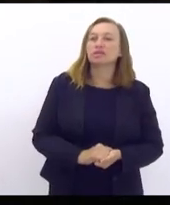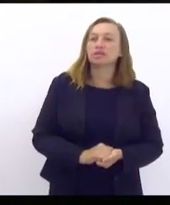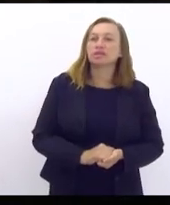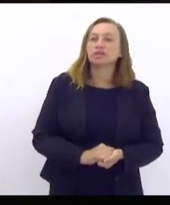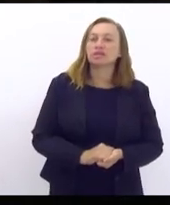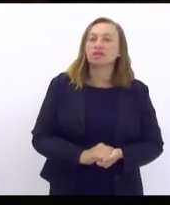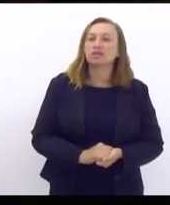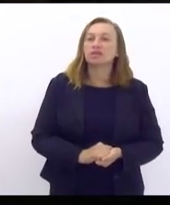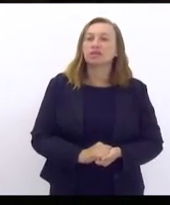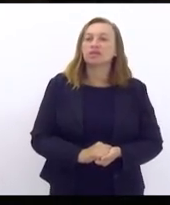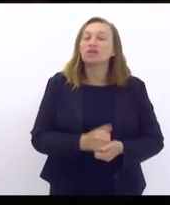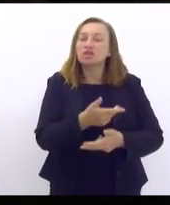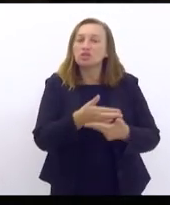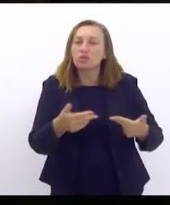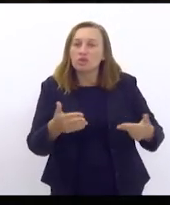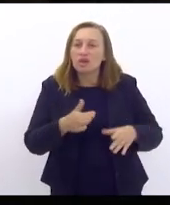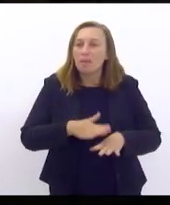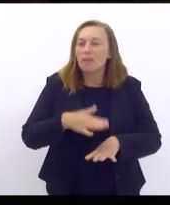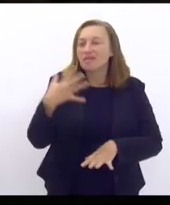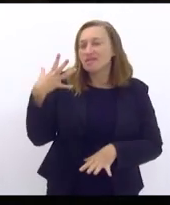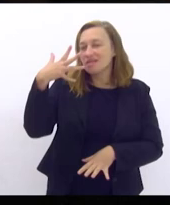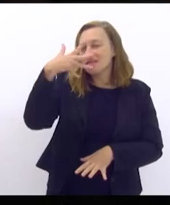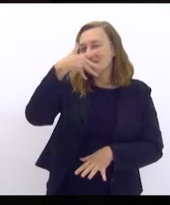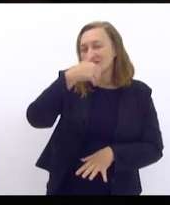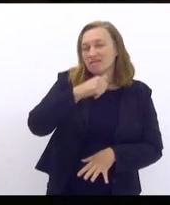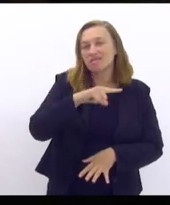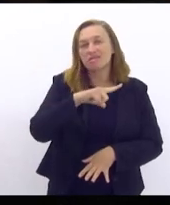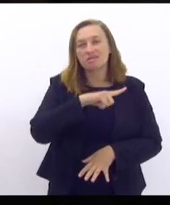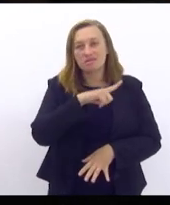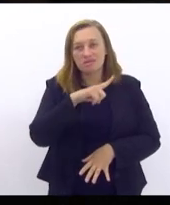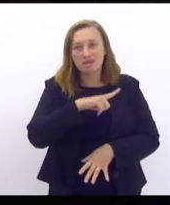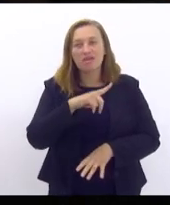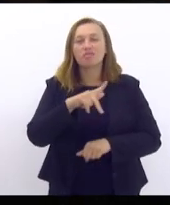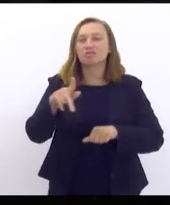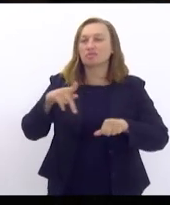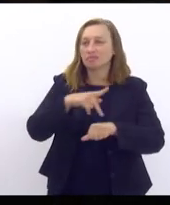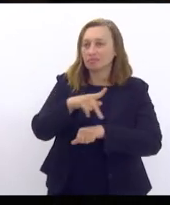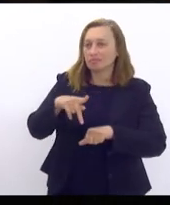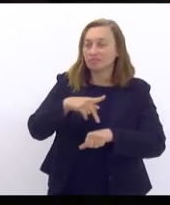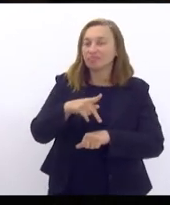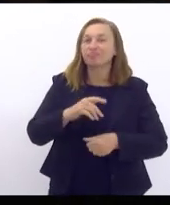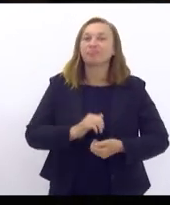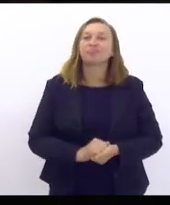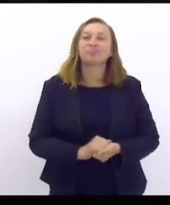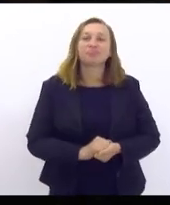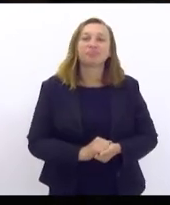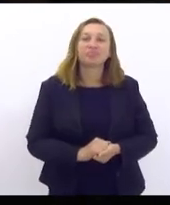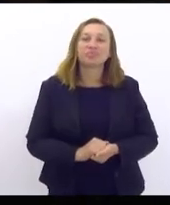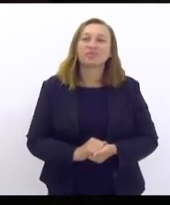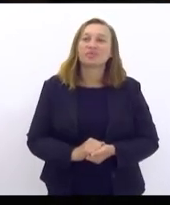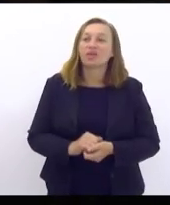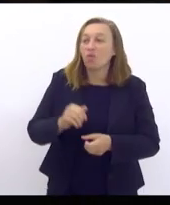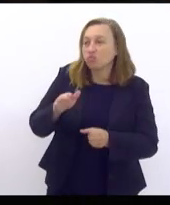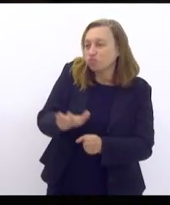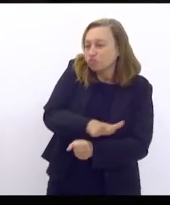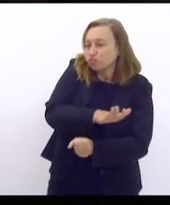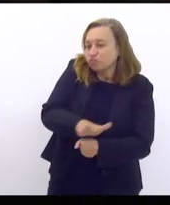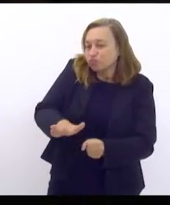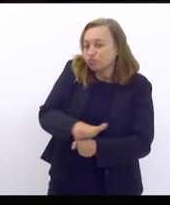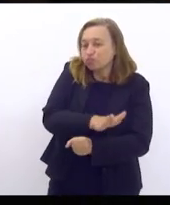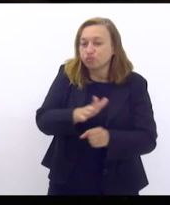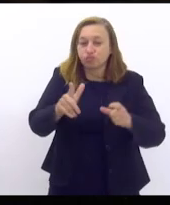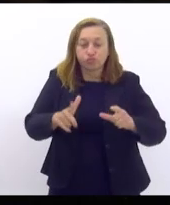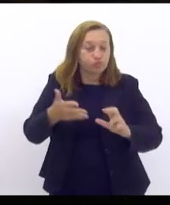é uma das coisas mais belas que nós temos nesse país, e que a Feira de São Cristóvão